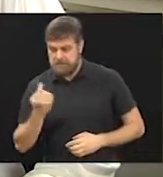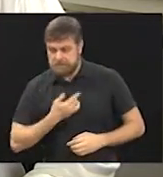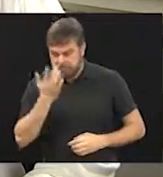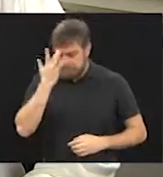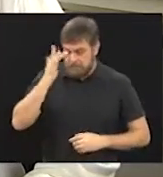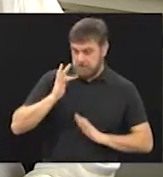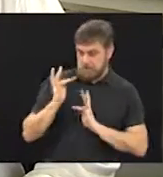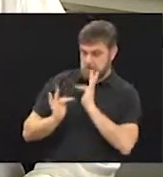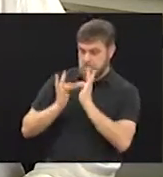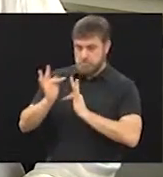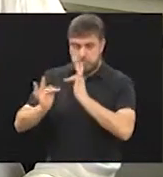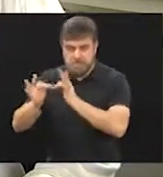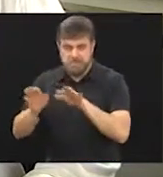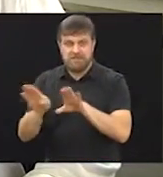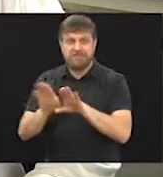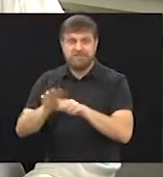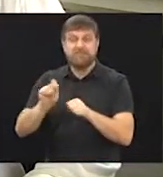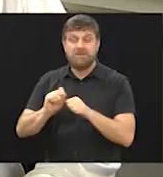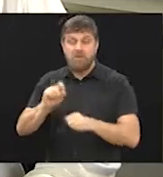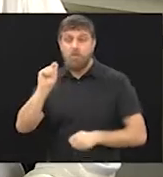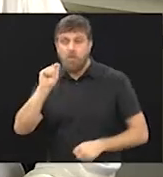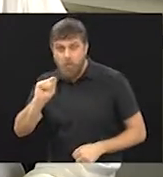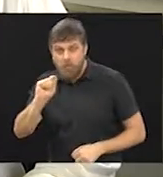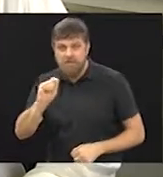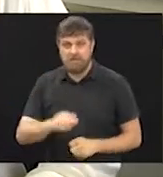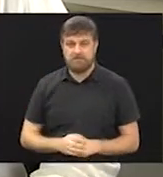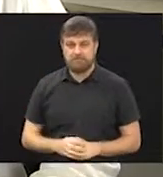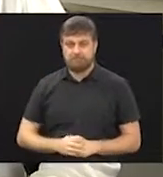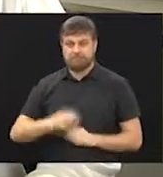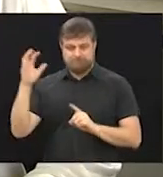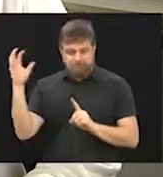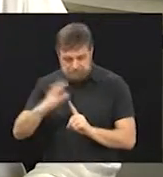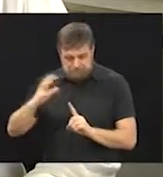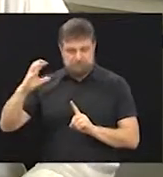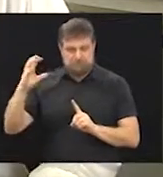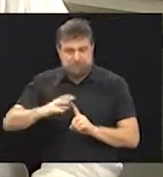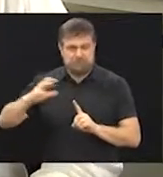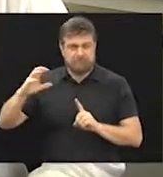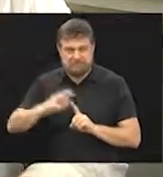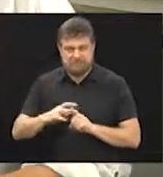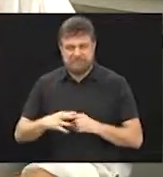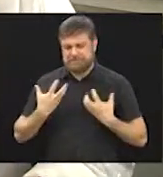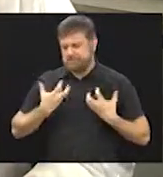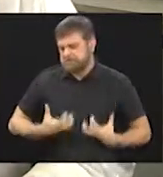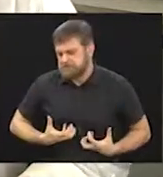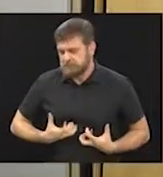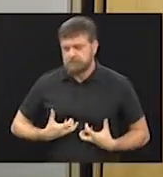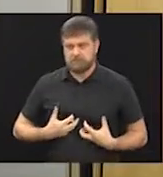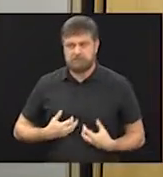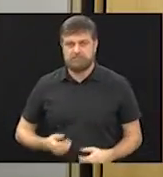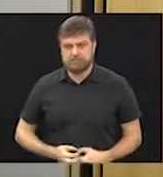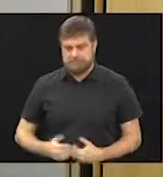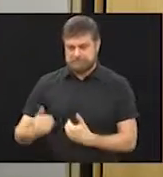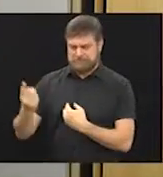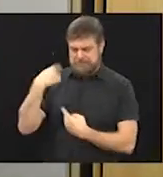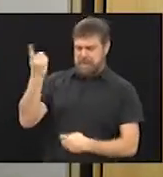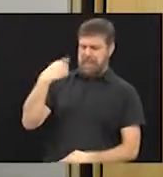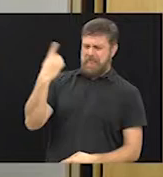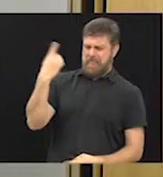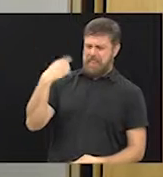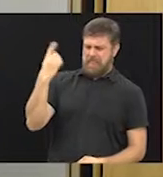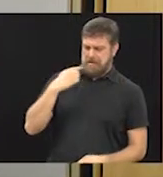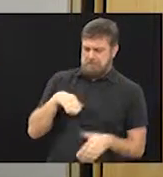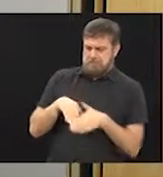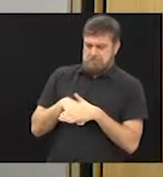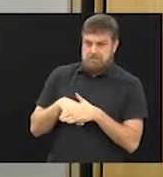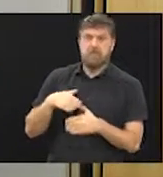tem com a tecnologia acaba também influenciando, porque é muito estresse, né, muita cobrança. Sim, sim.